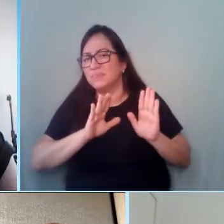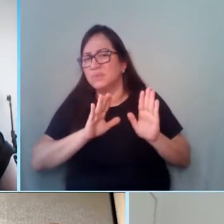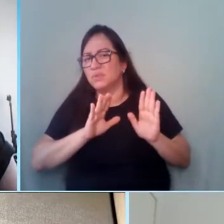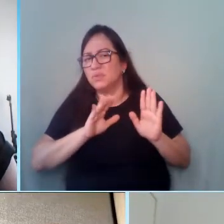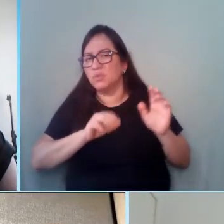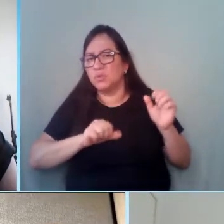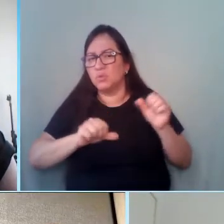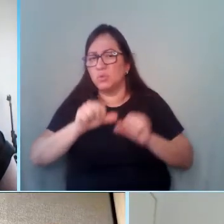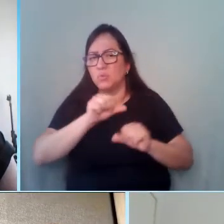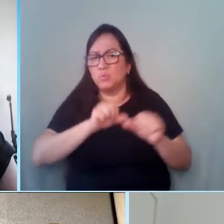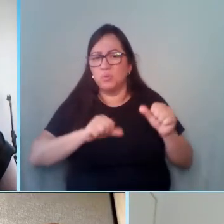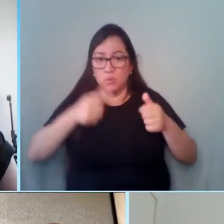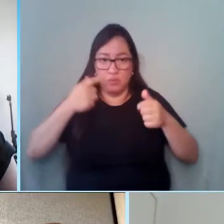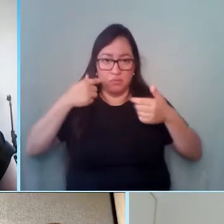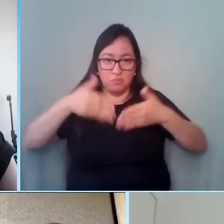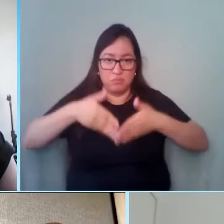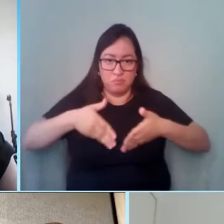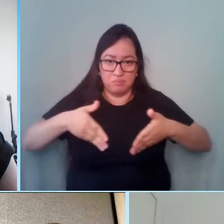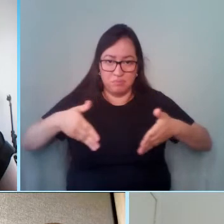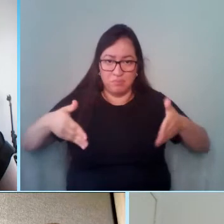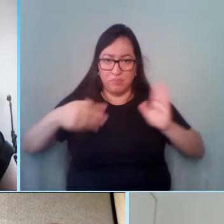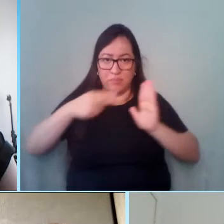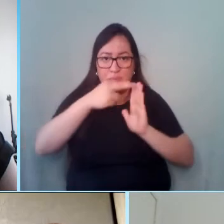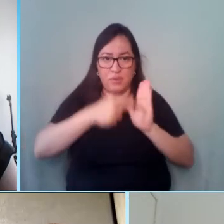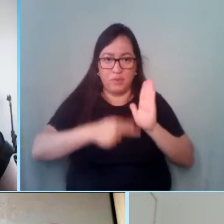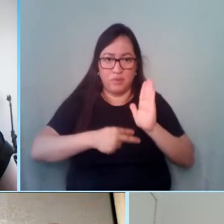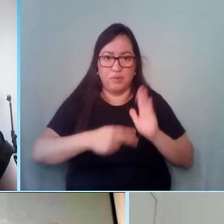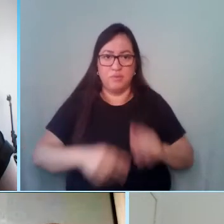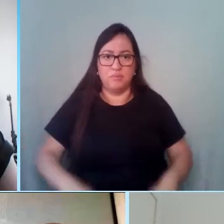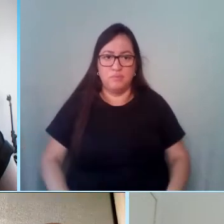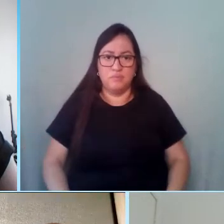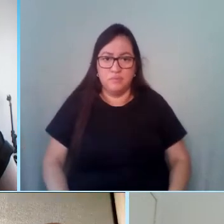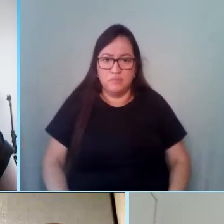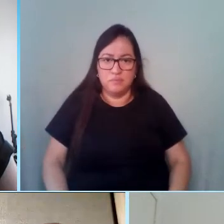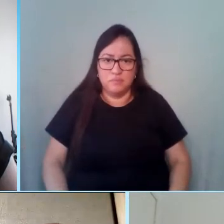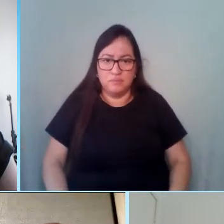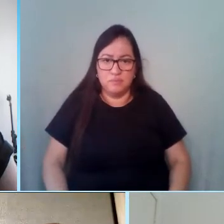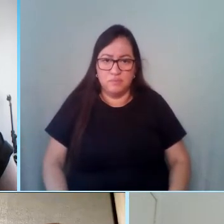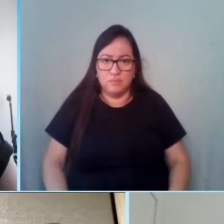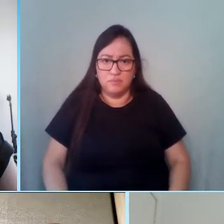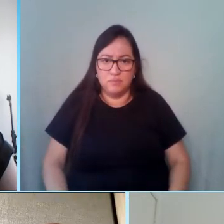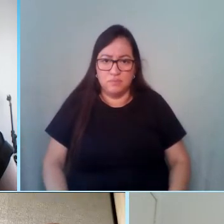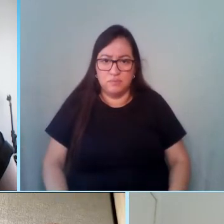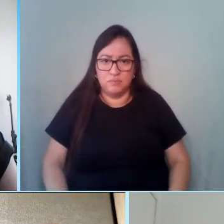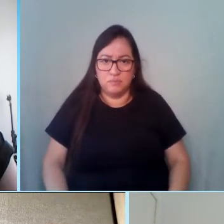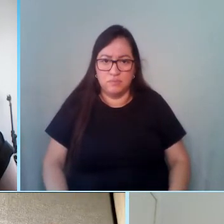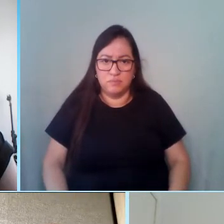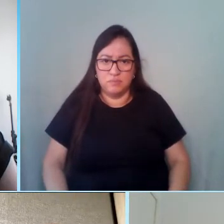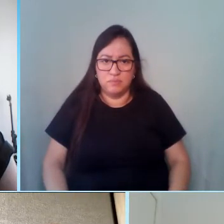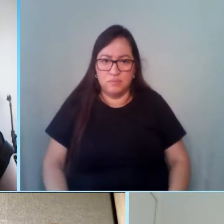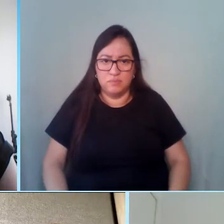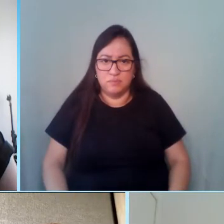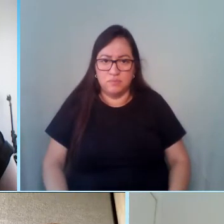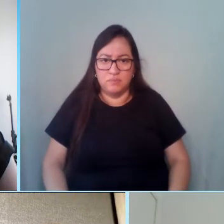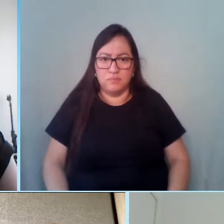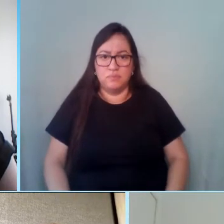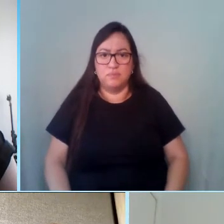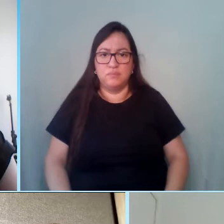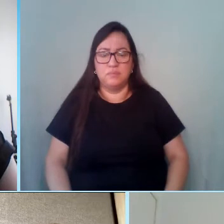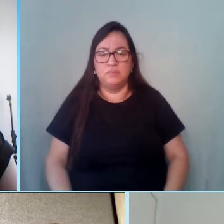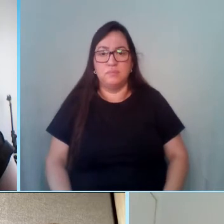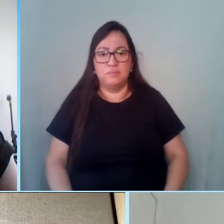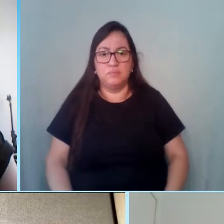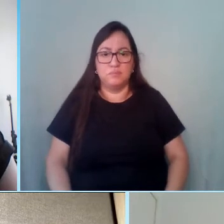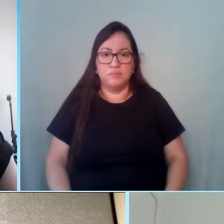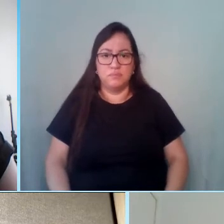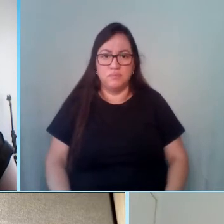pré-natal no Previne Brasil para 20 semanas pode impactar em diagnóstico mais tardio de sífilis e atrasar o início da TARV para HIV